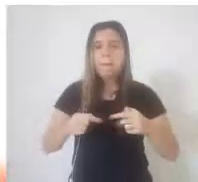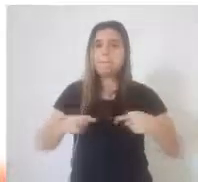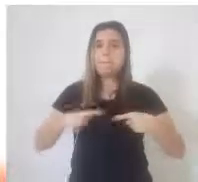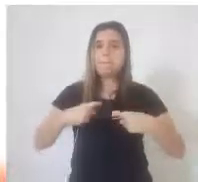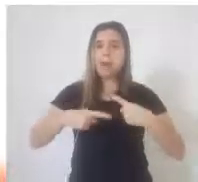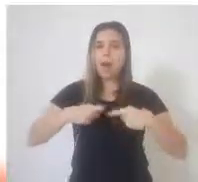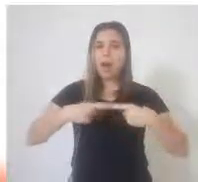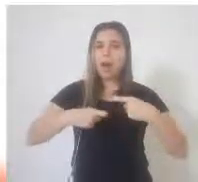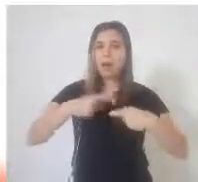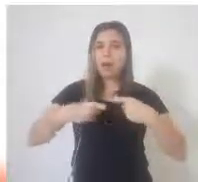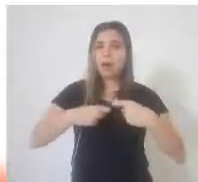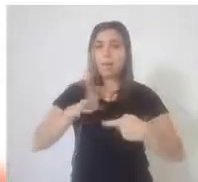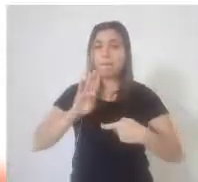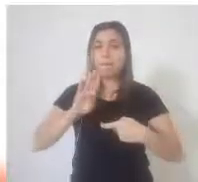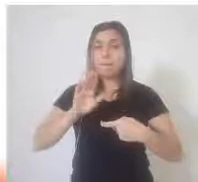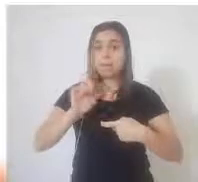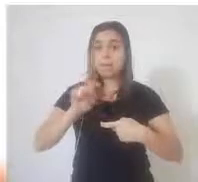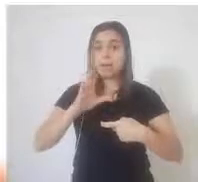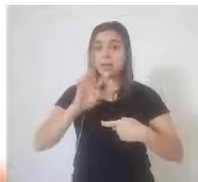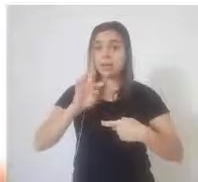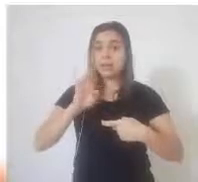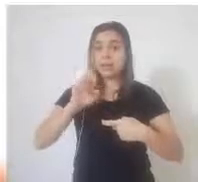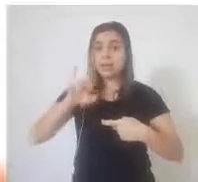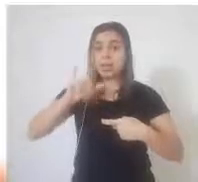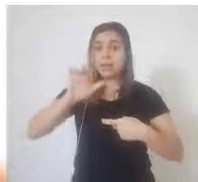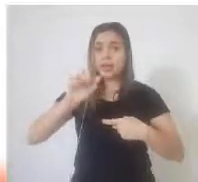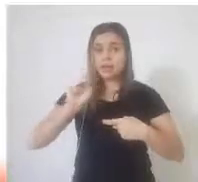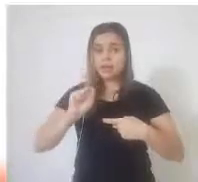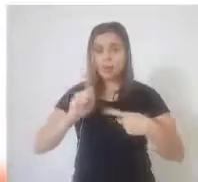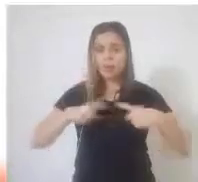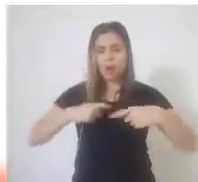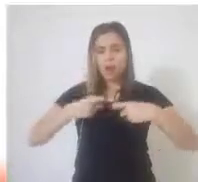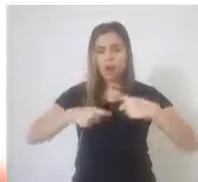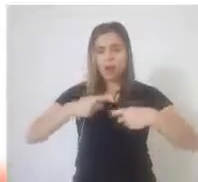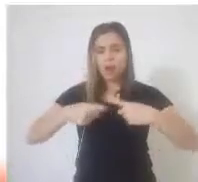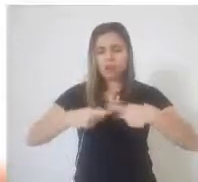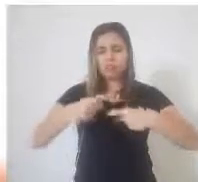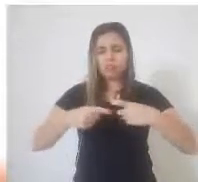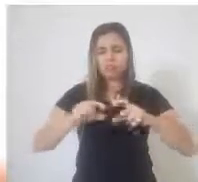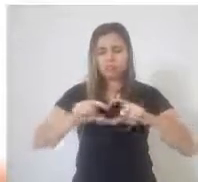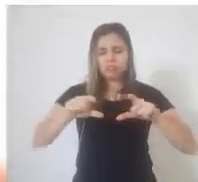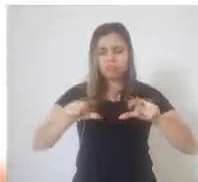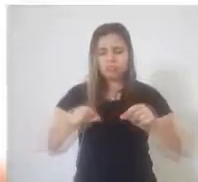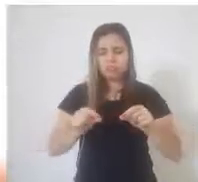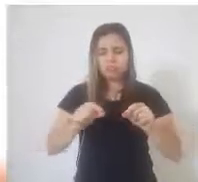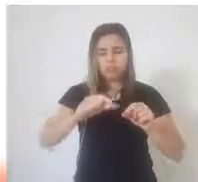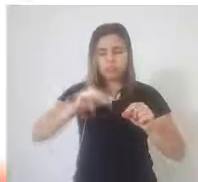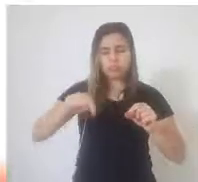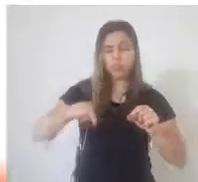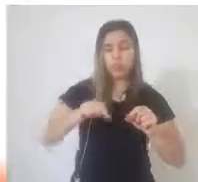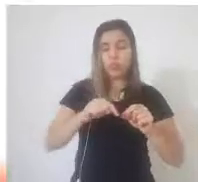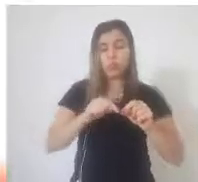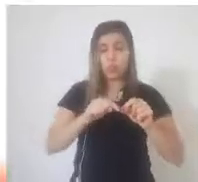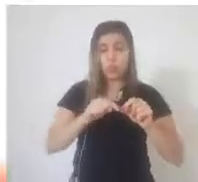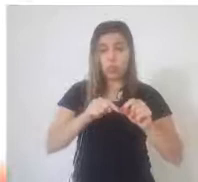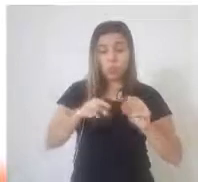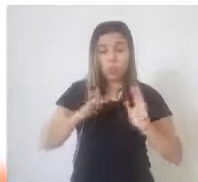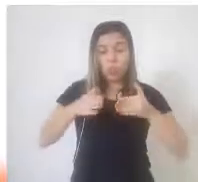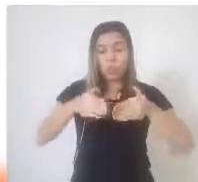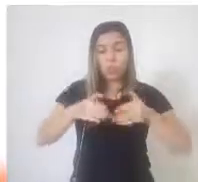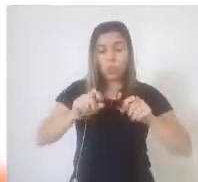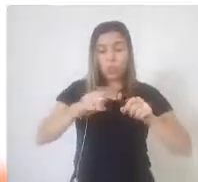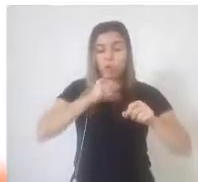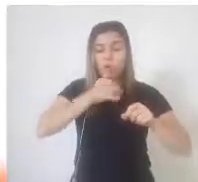nas bactérias, né, que não tem essa organela, só as algas e os vegetais. Mas, enfim, esse processo